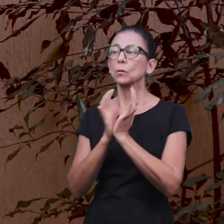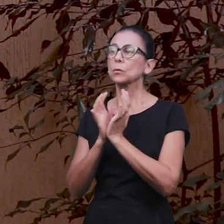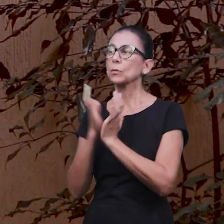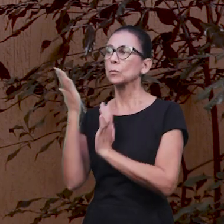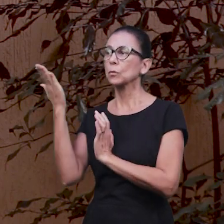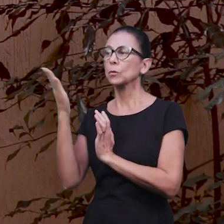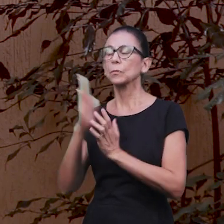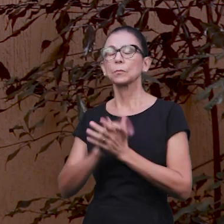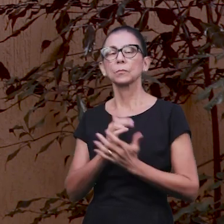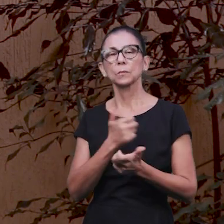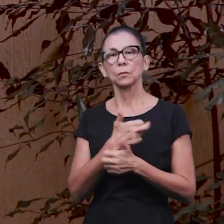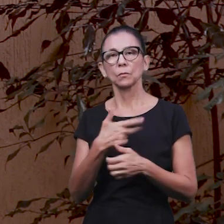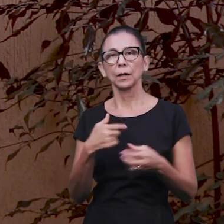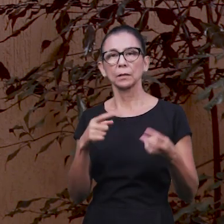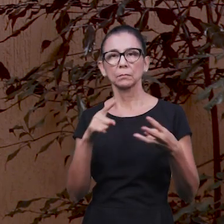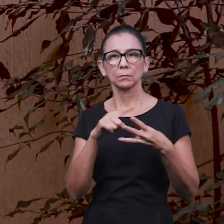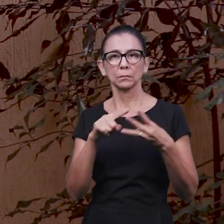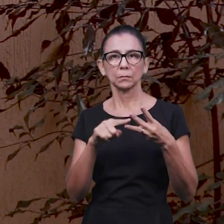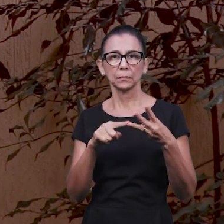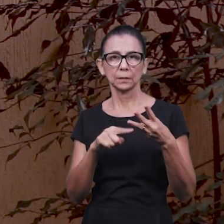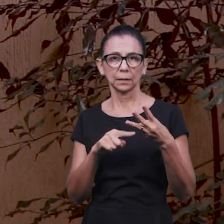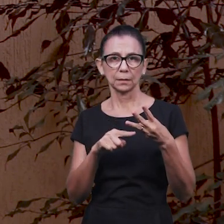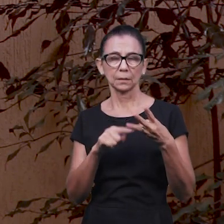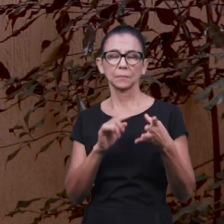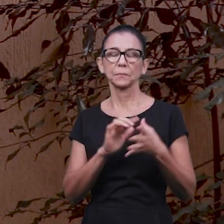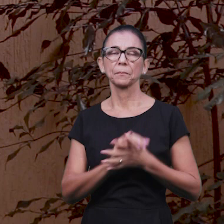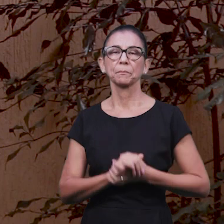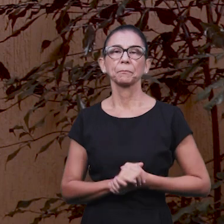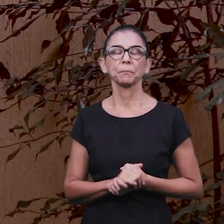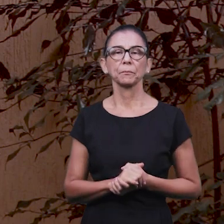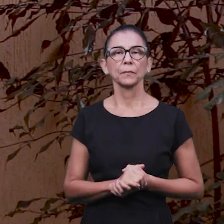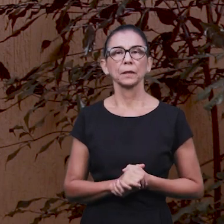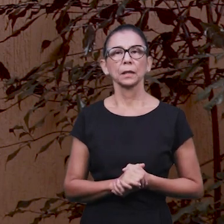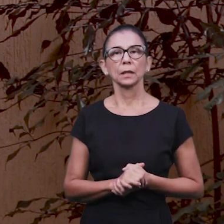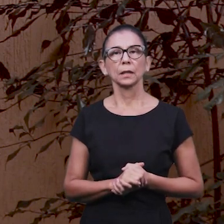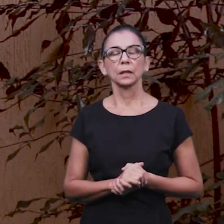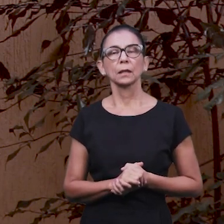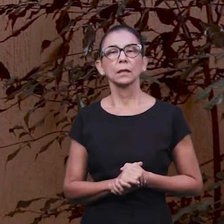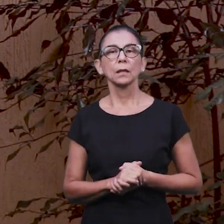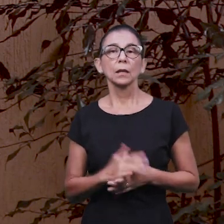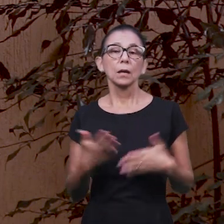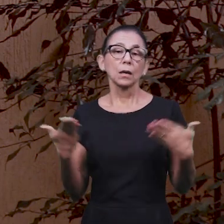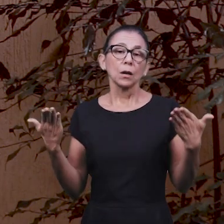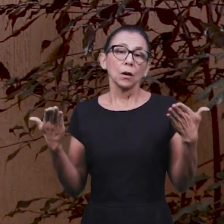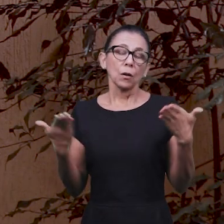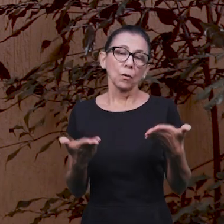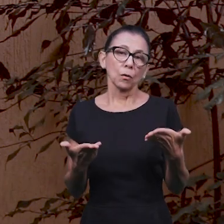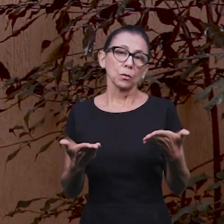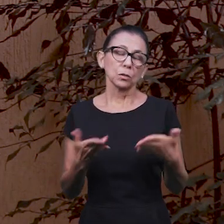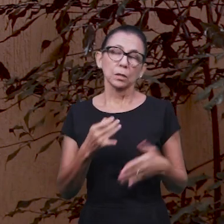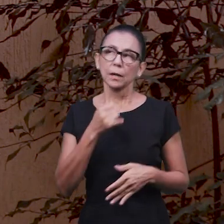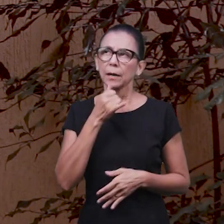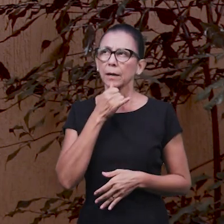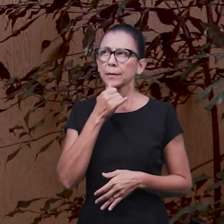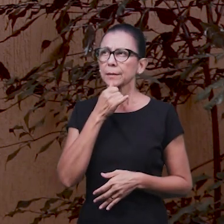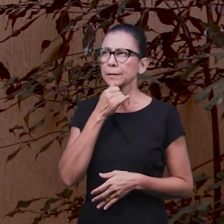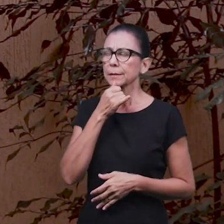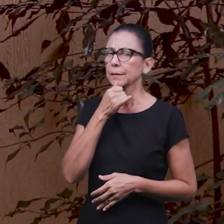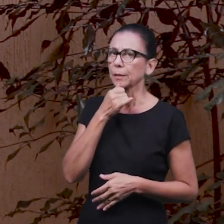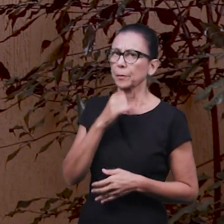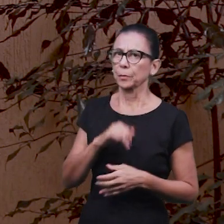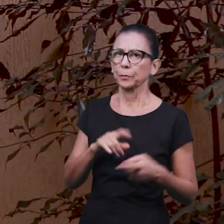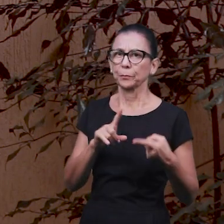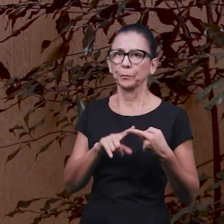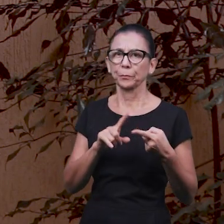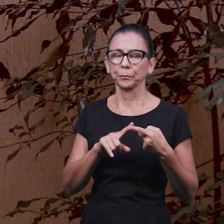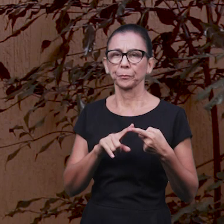lá, nível 1, nível 2 e nível 3. Então, vocês podem hoje, por exemplo, uma criança que é de